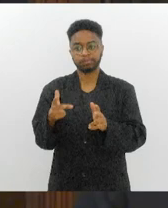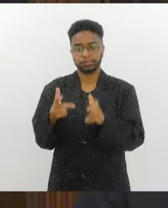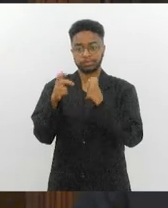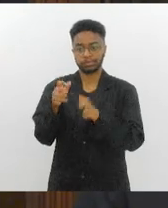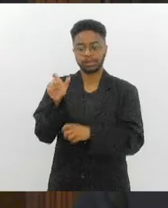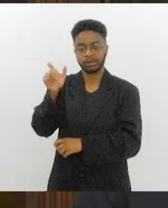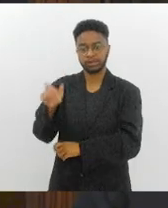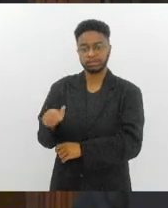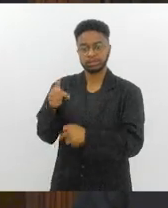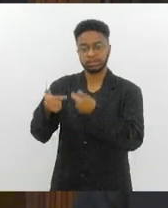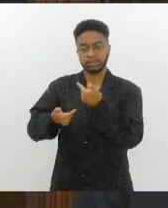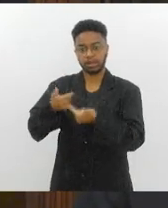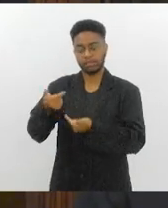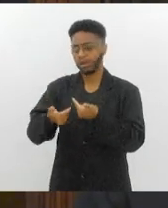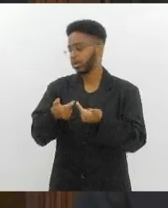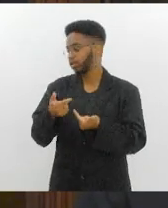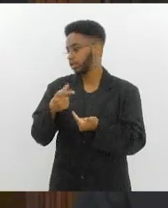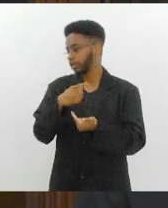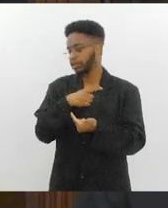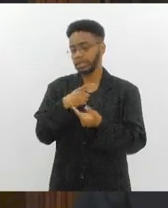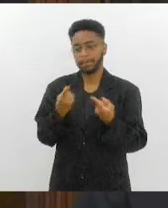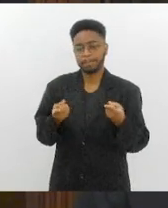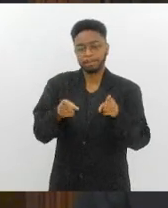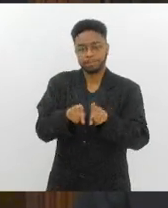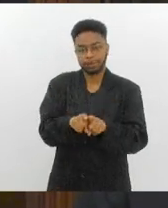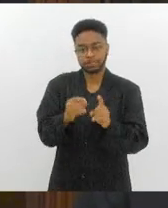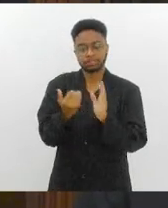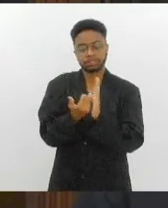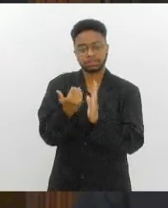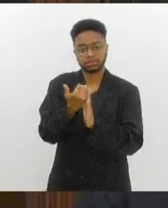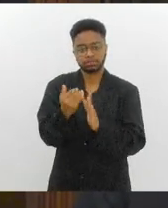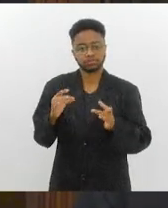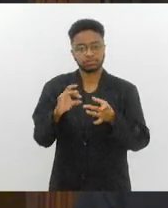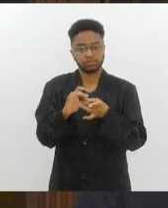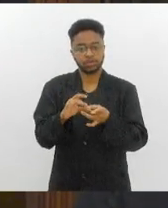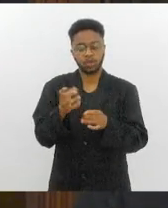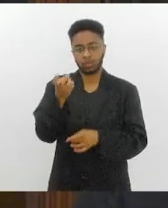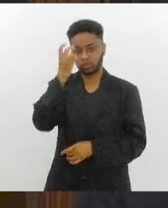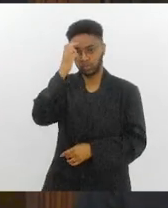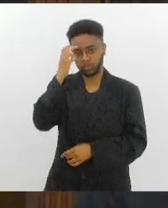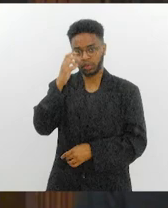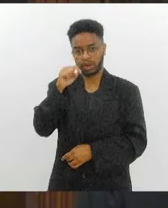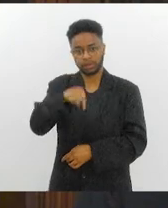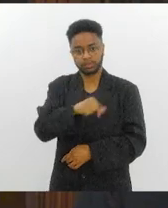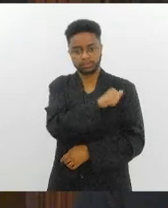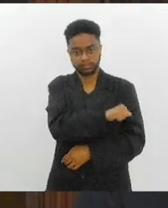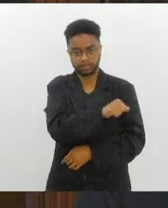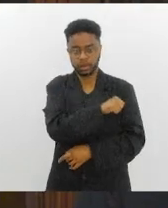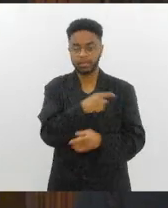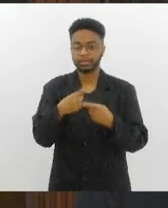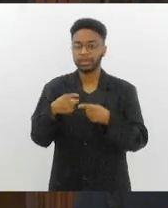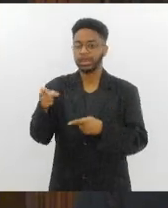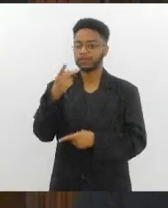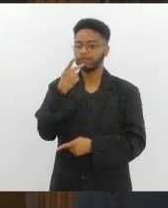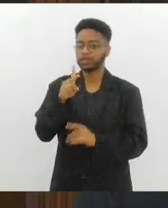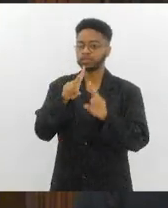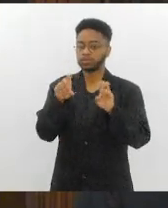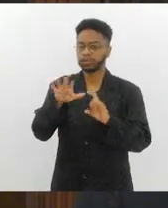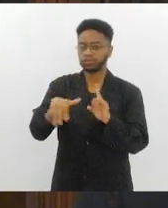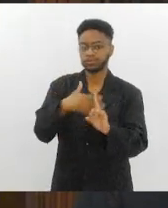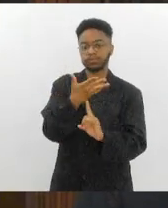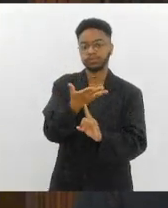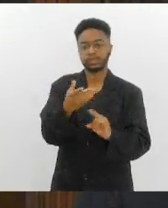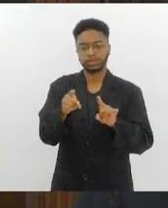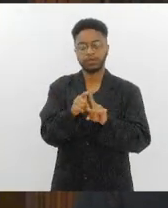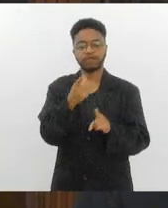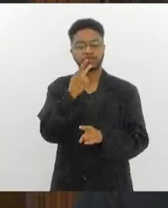deputado uma grande parceria para a cultura fluminense. Quando ele fala de meio ambiente, ele fala de cultura, e quando ele fala de cultura,